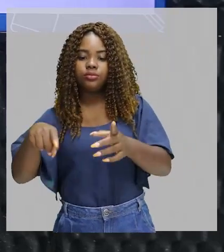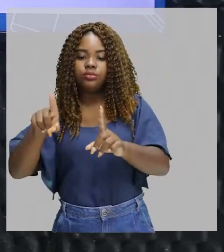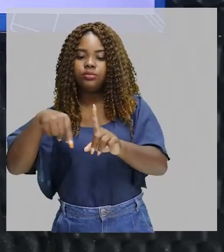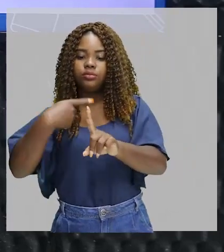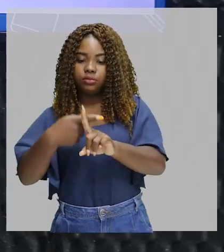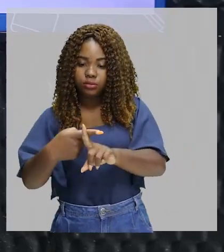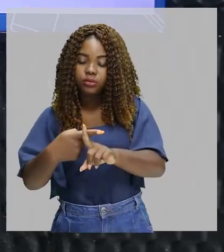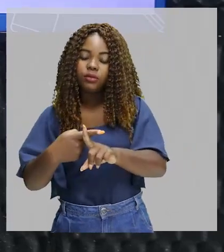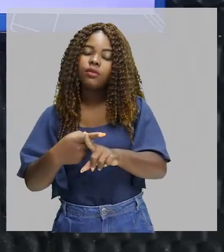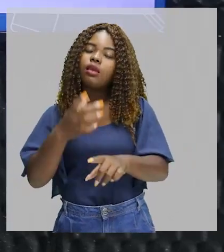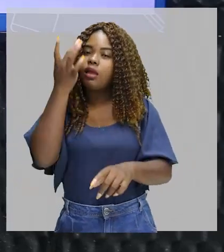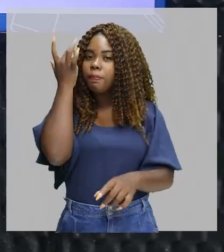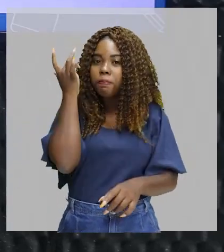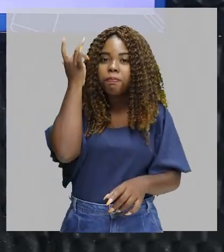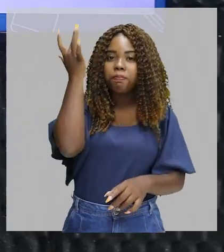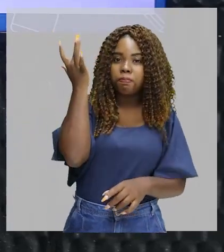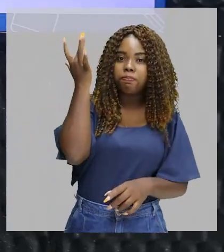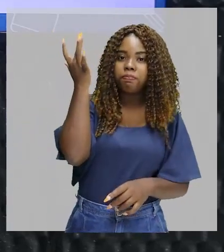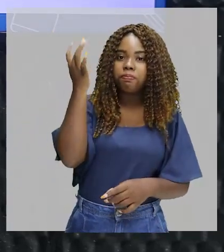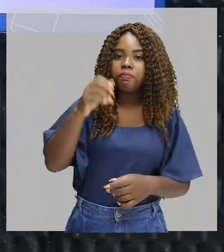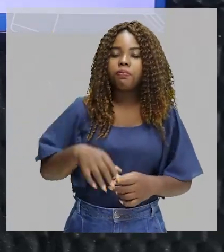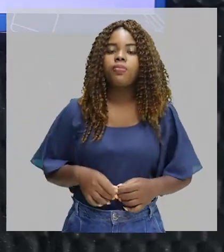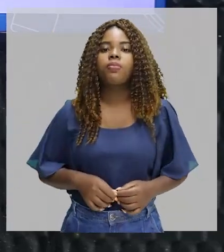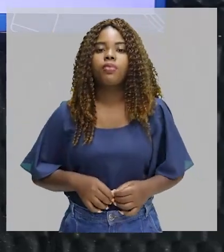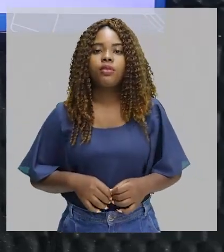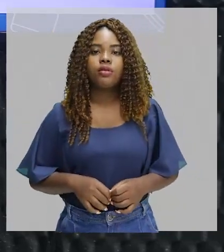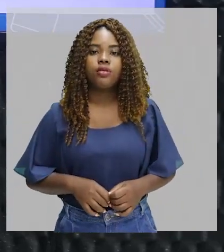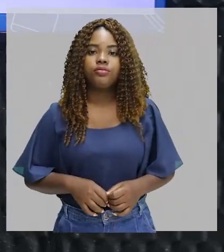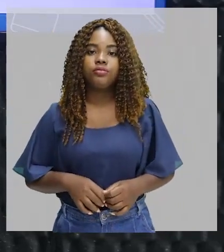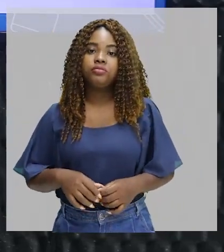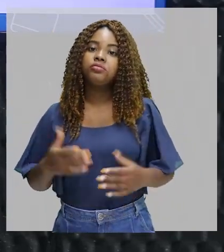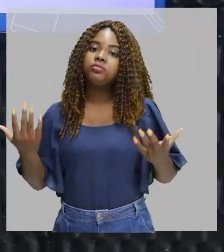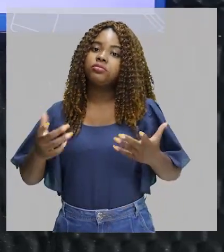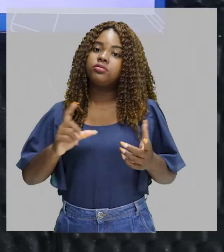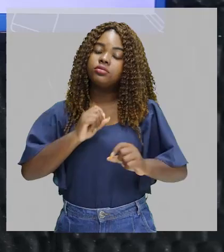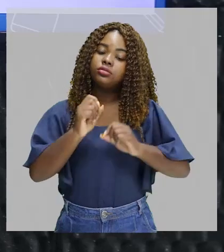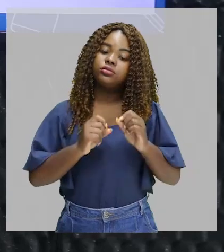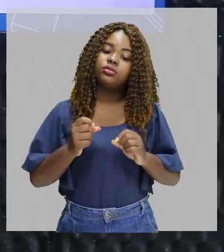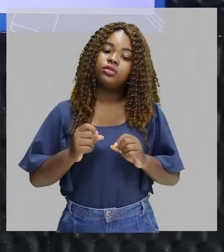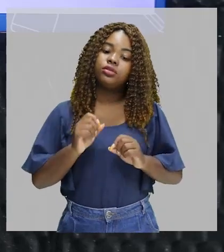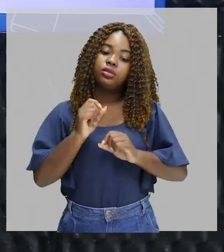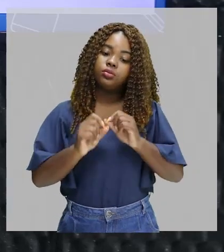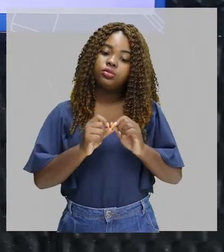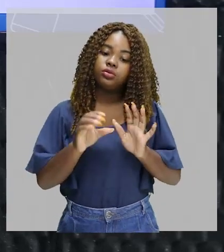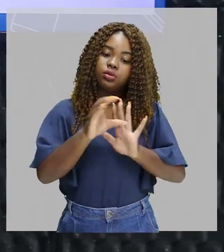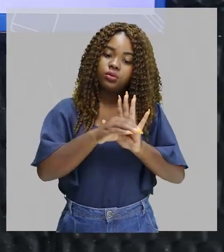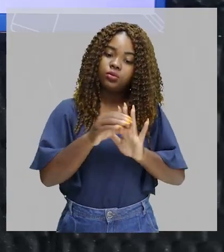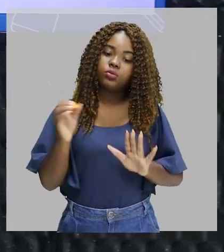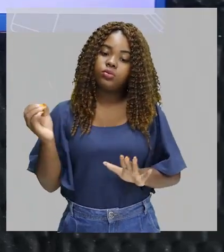nessa peculiaridade da química orgânica, então nós temos agora um novo conceito